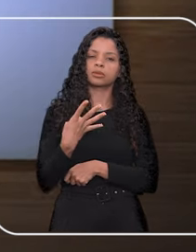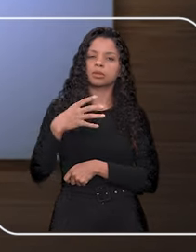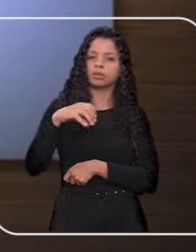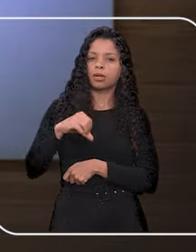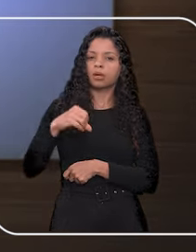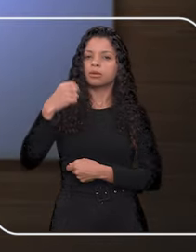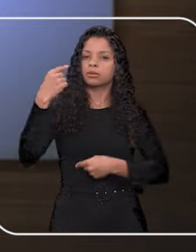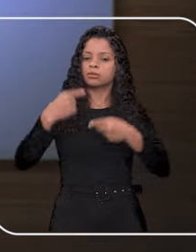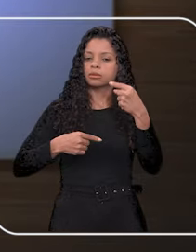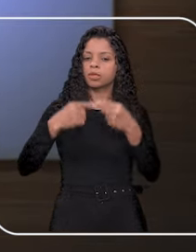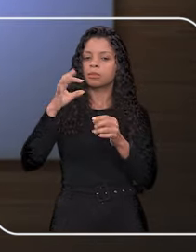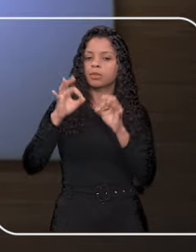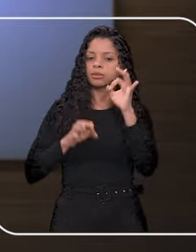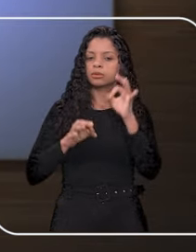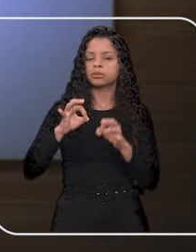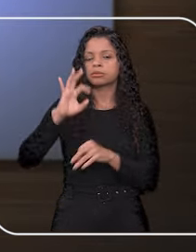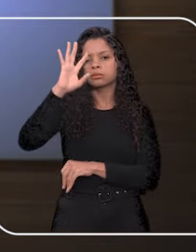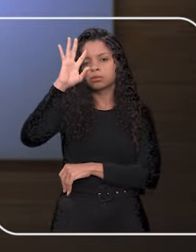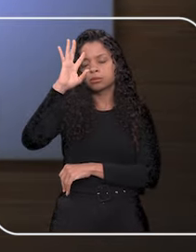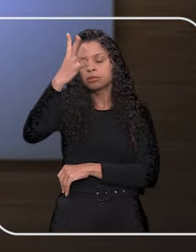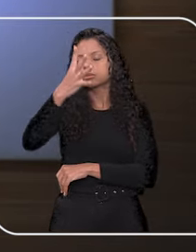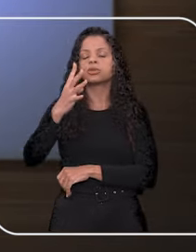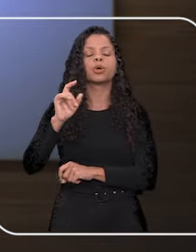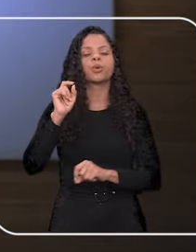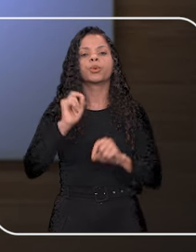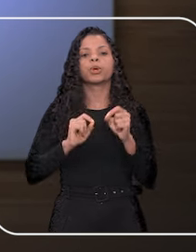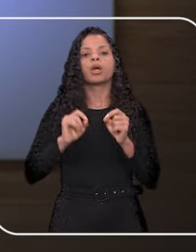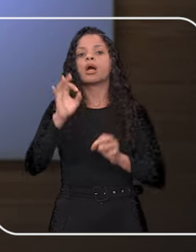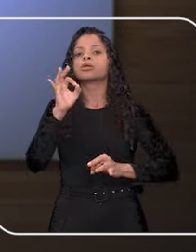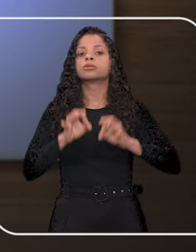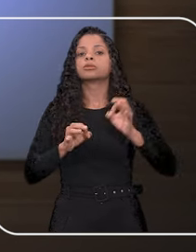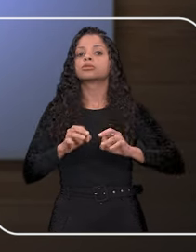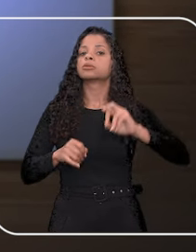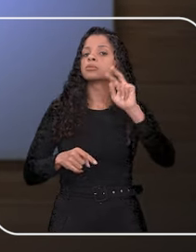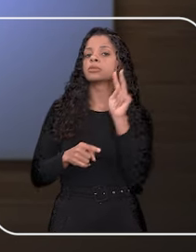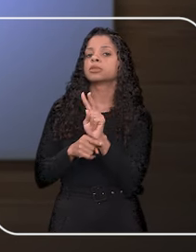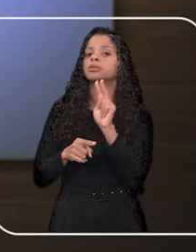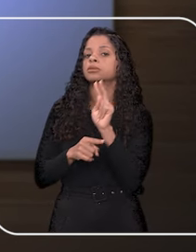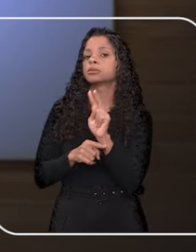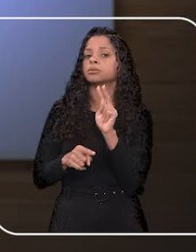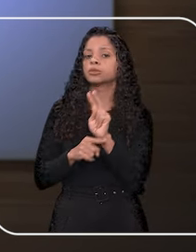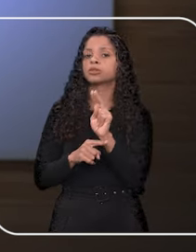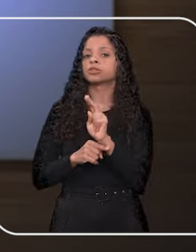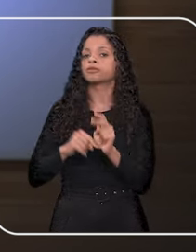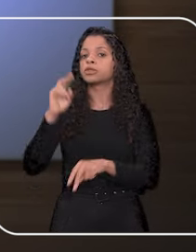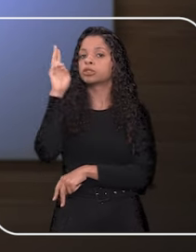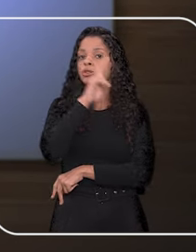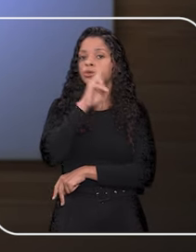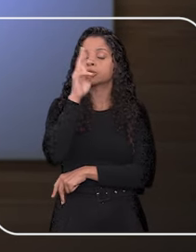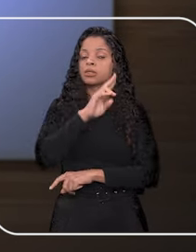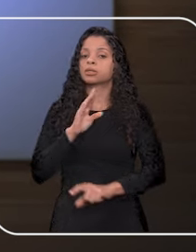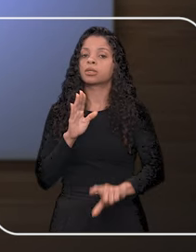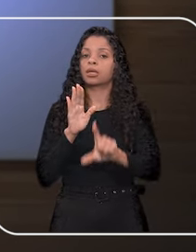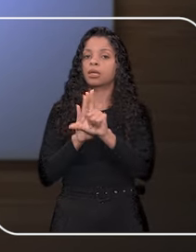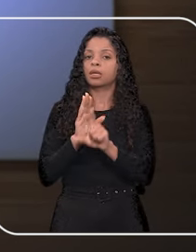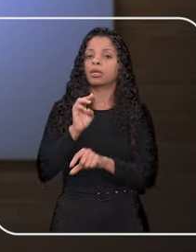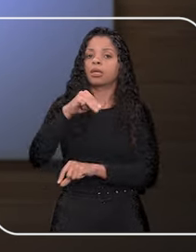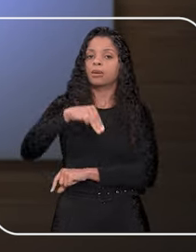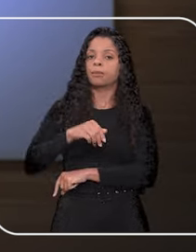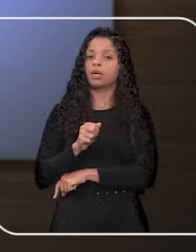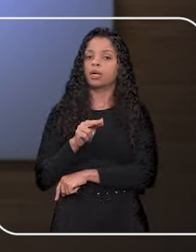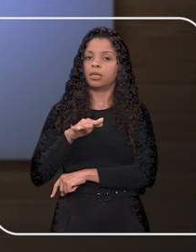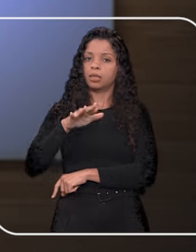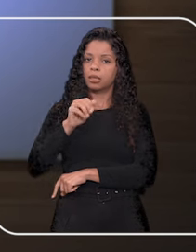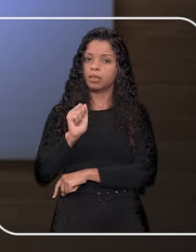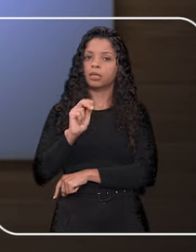julgamento irá definir qual é a natureza jurídica das medidas protetivas de urgência previstas na lei Maria da Penha e também se